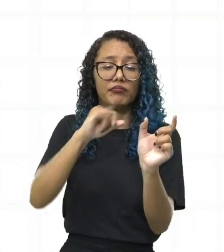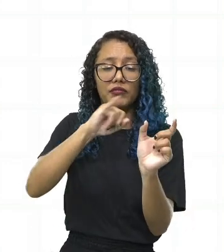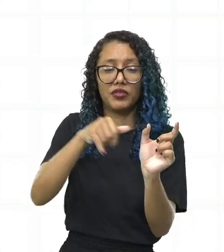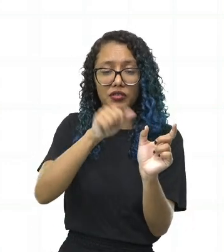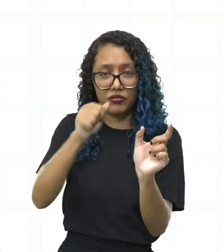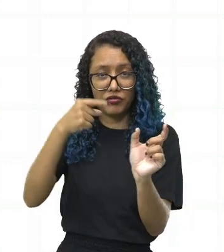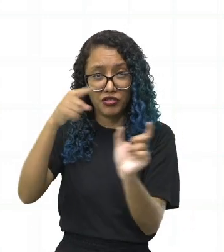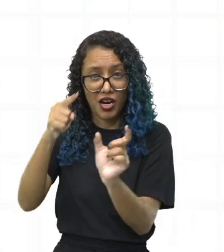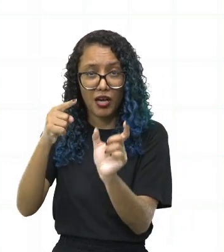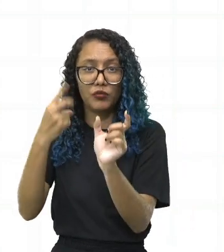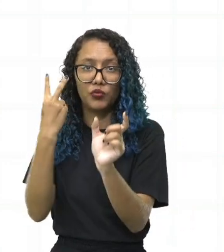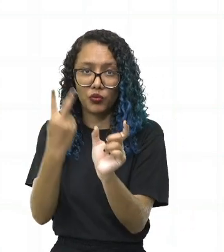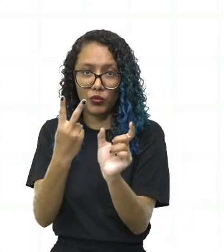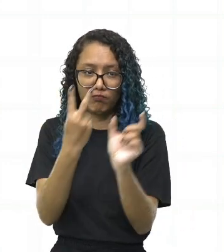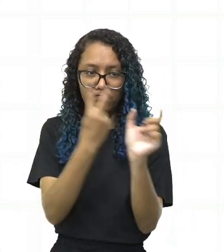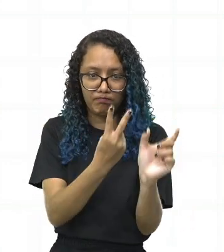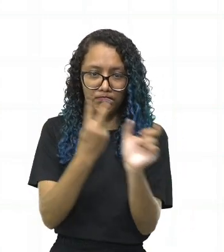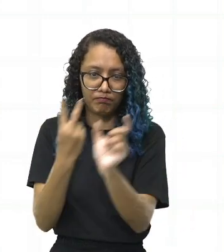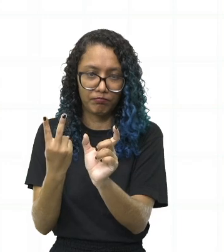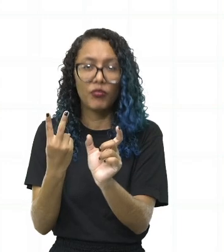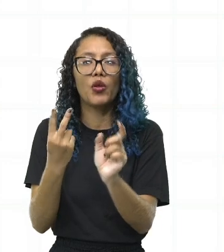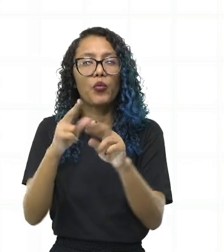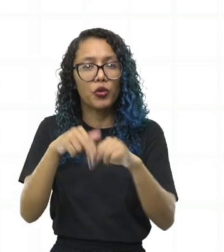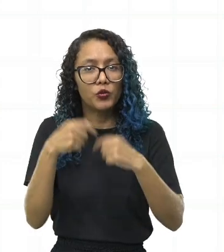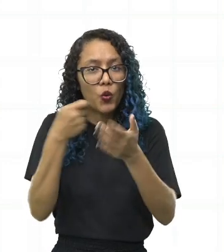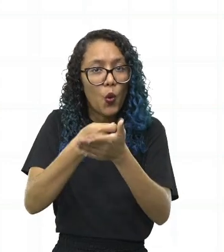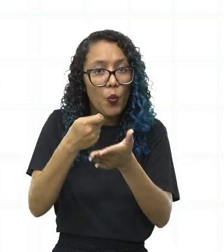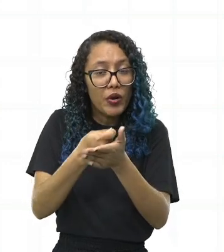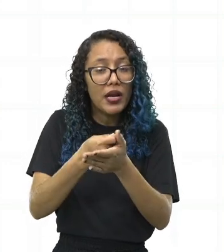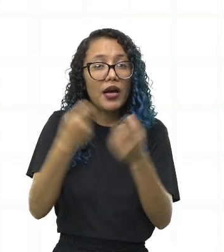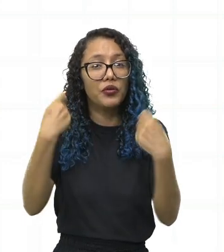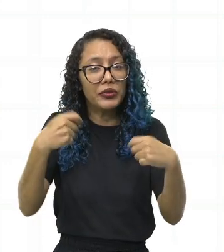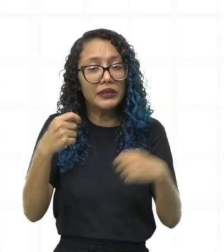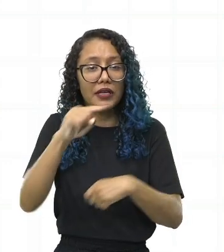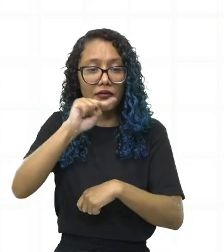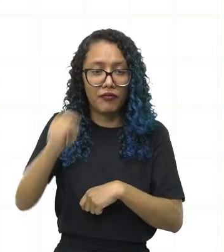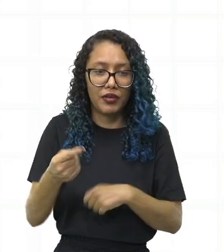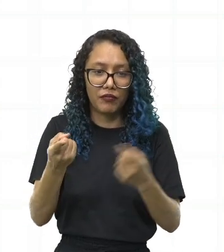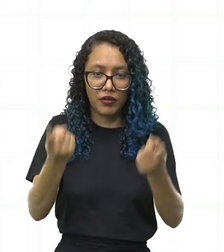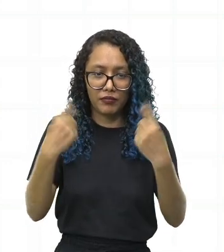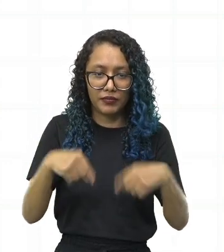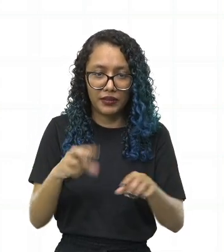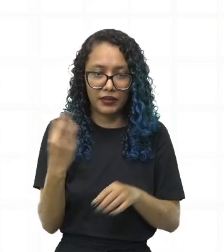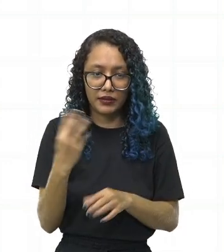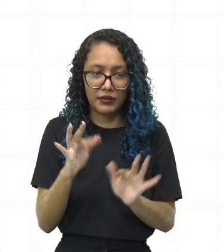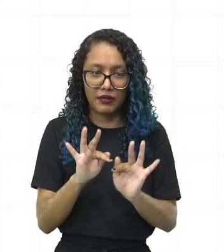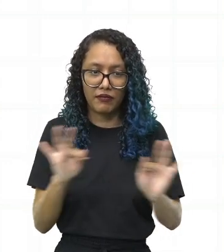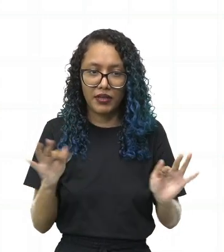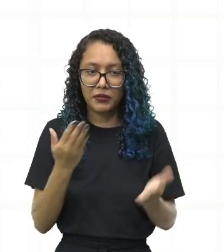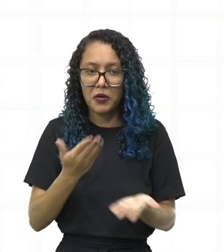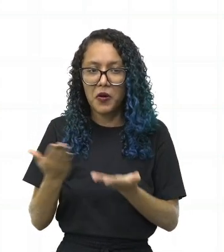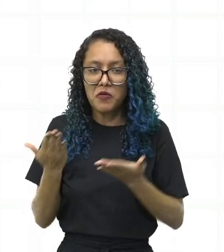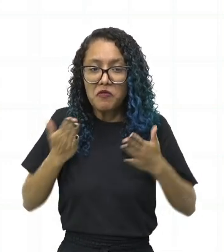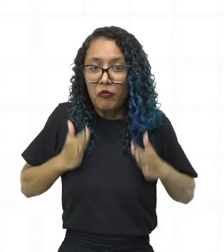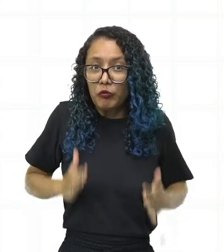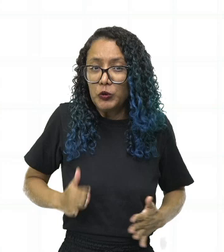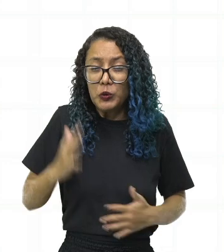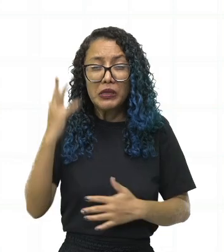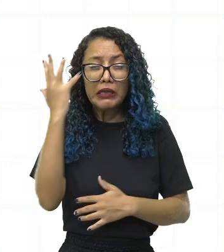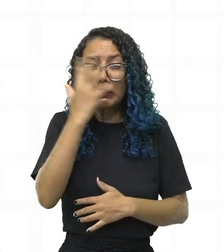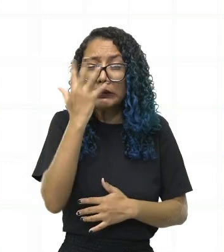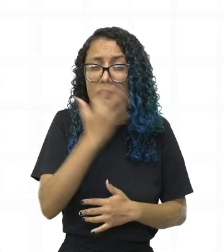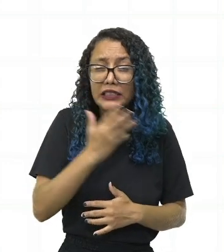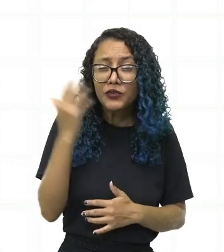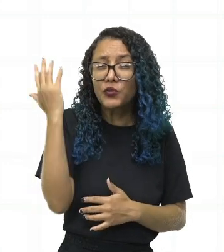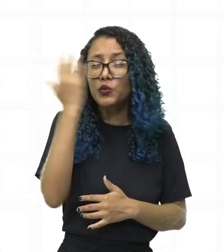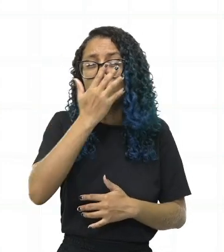já. Então, aqui é obrigatória a presença da vírgula. Esse vestido está lindo, lindo! Meu Deus! Olha só,